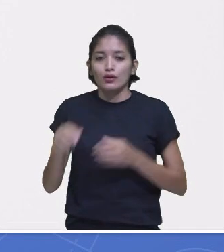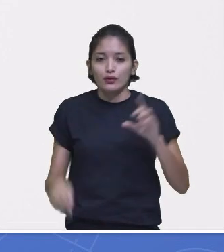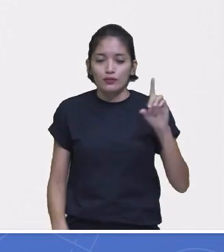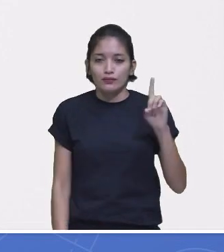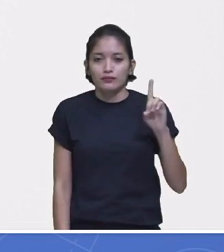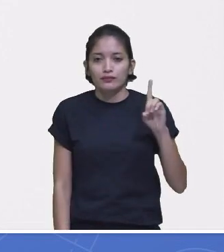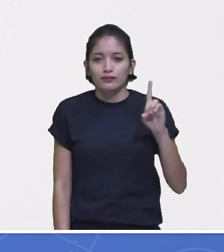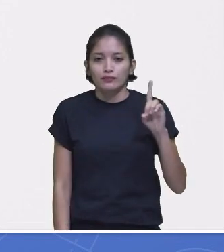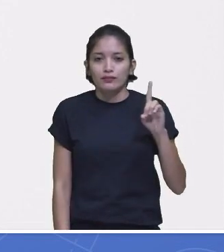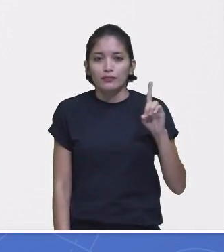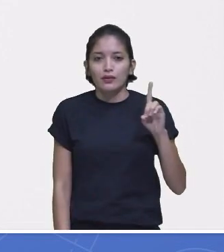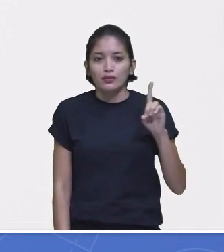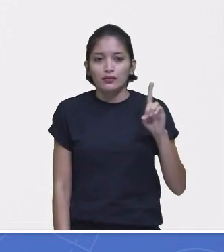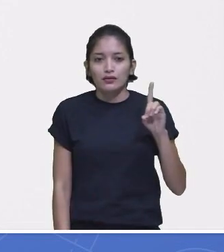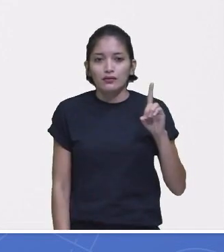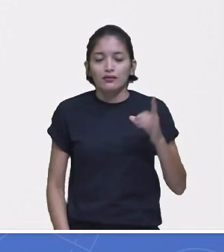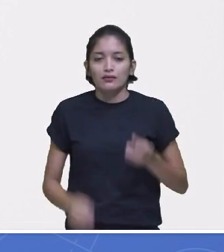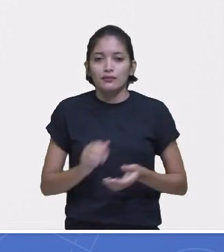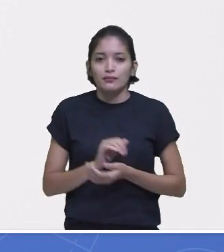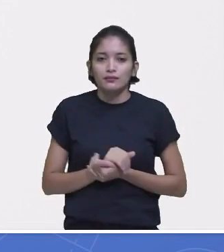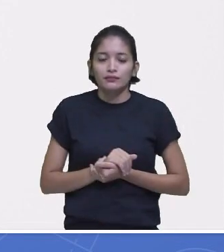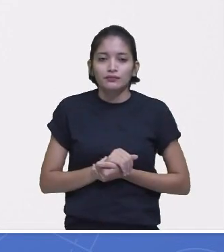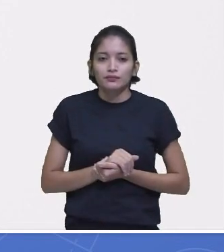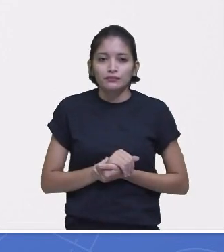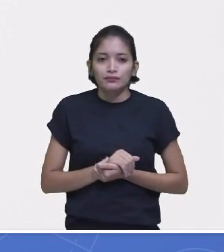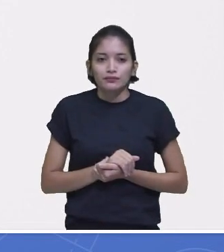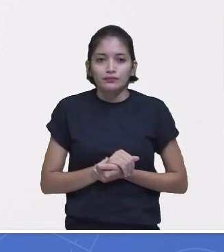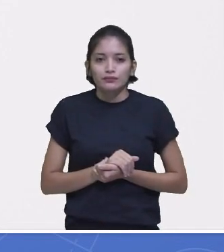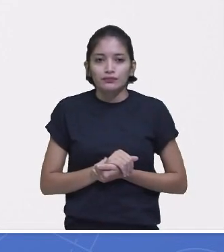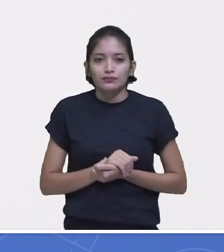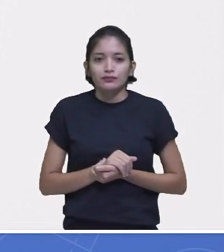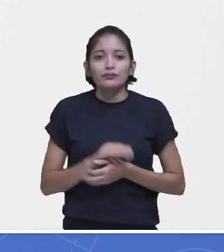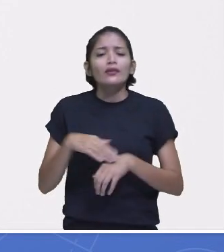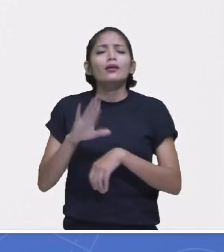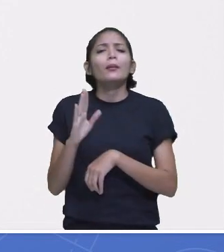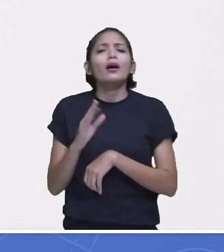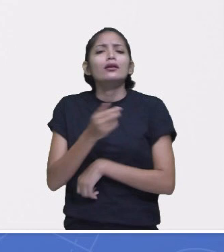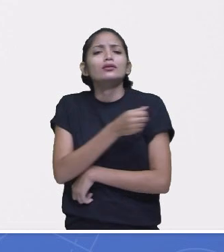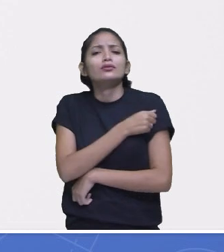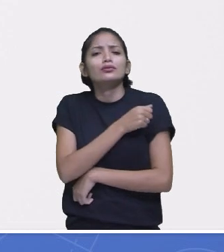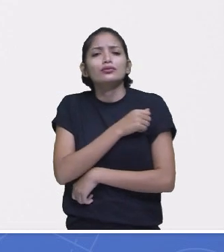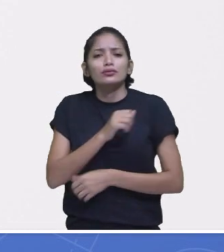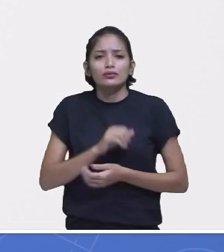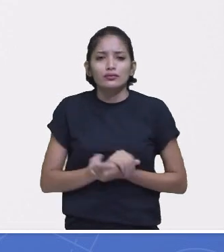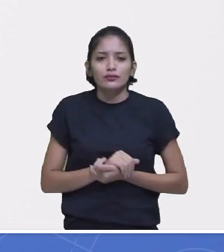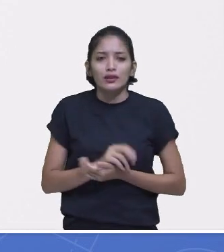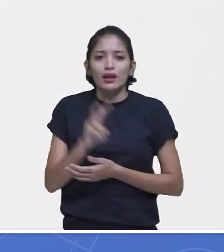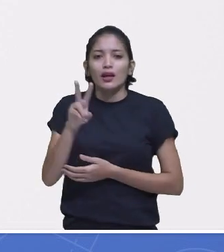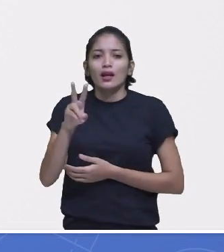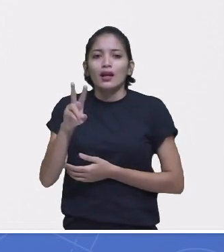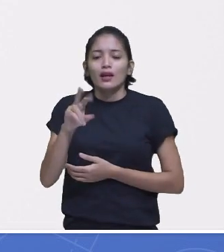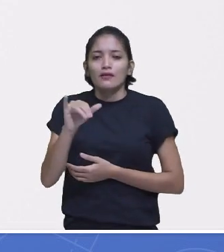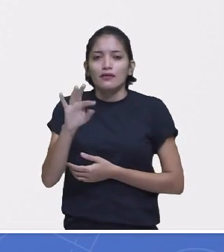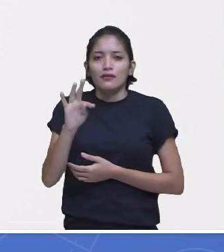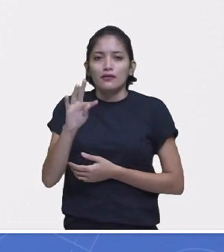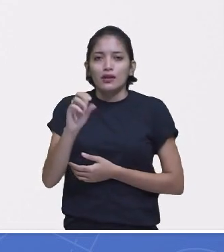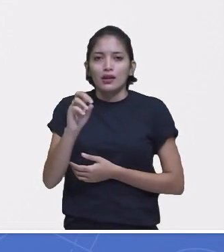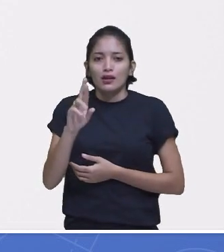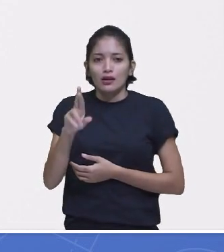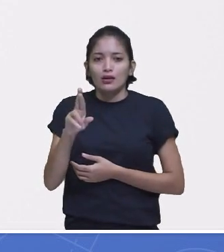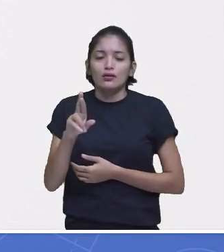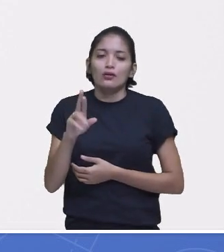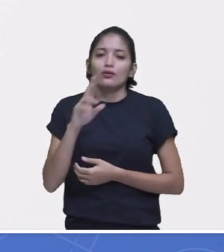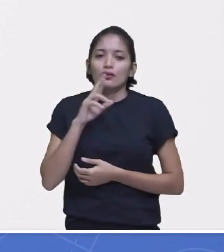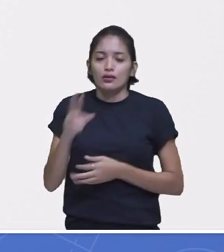A Brenda, não é isso? Alternativa D. Muito bem. Quem mais? Mais alguma? Estou vendo aqui pelo chat muita gente, ok?